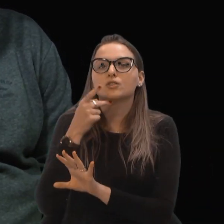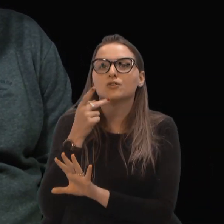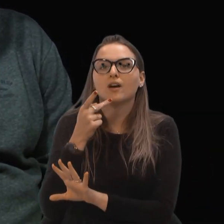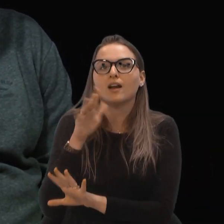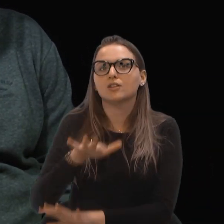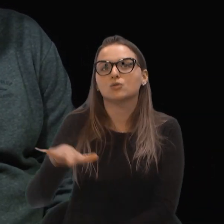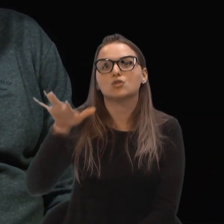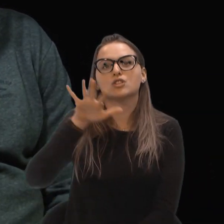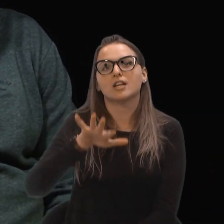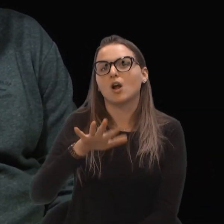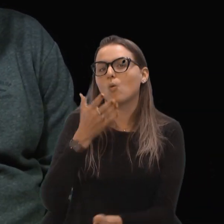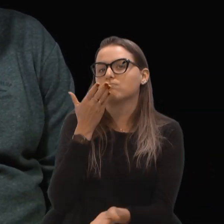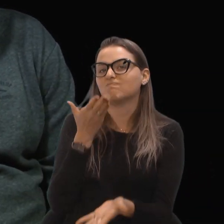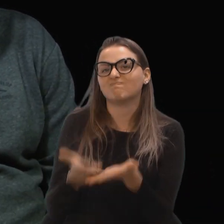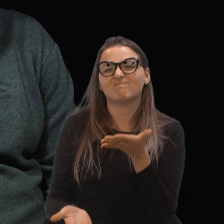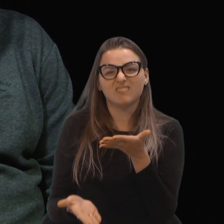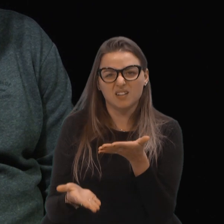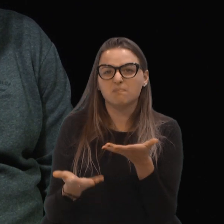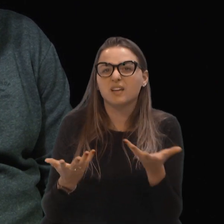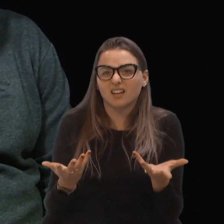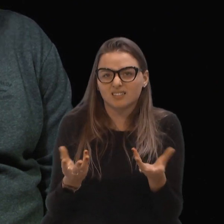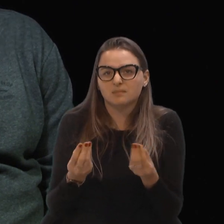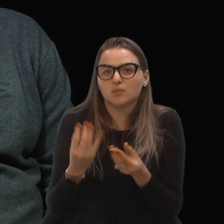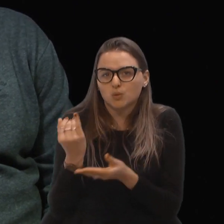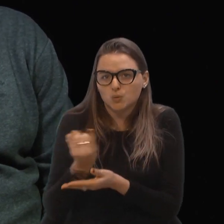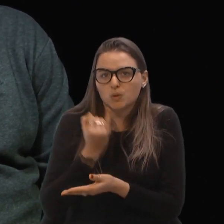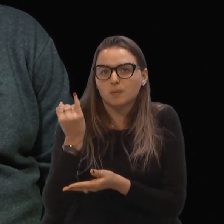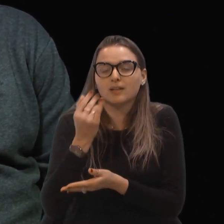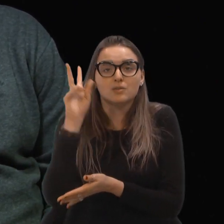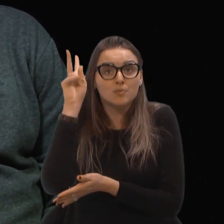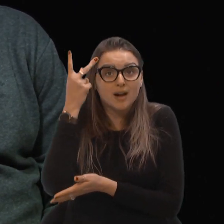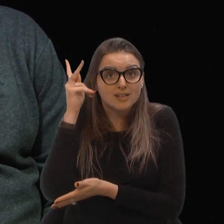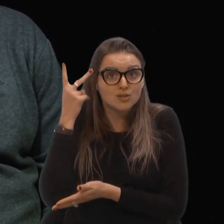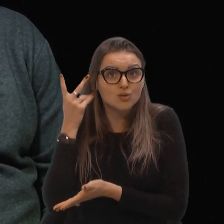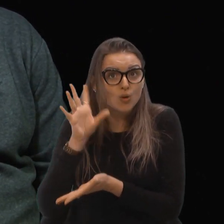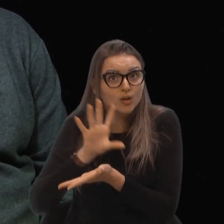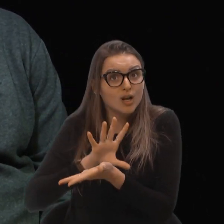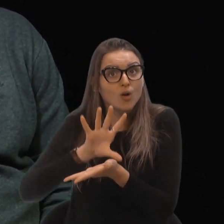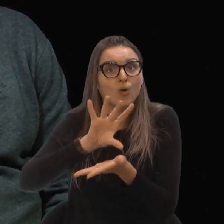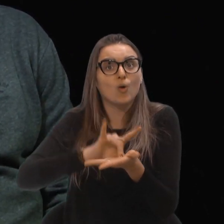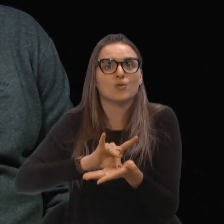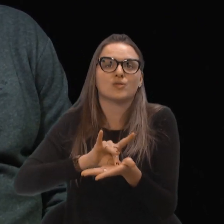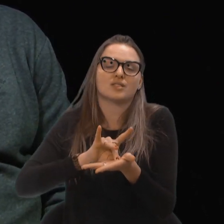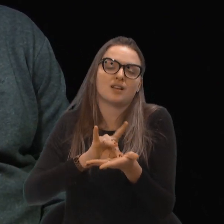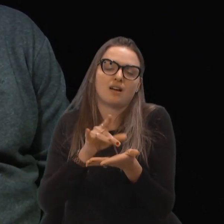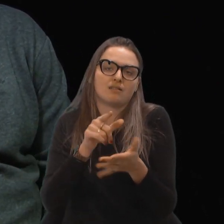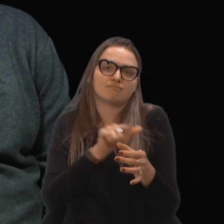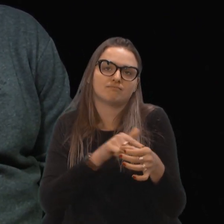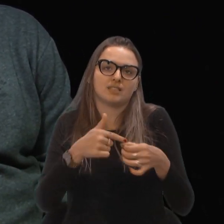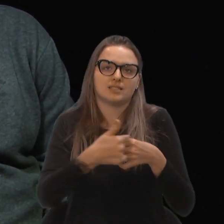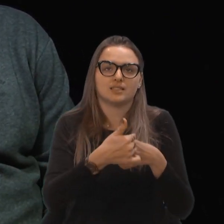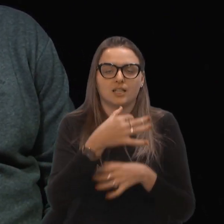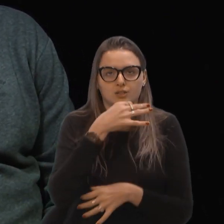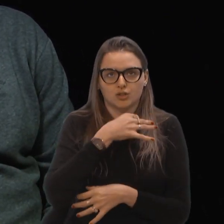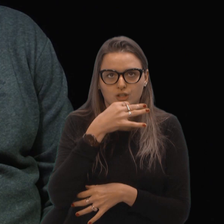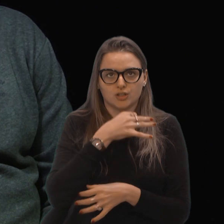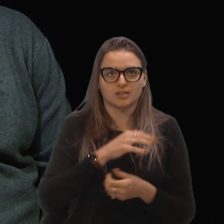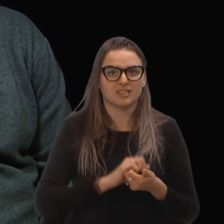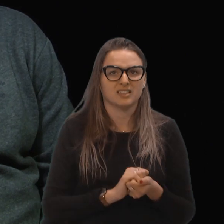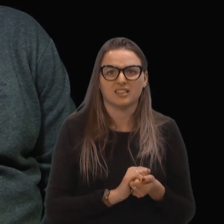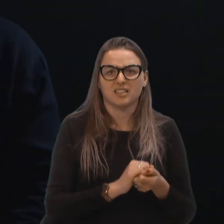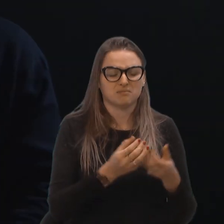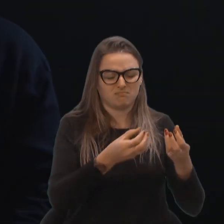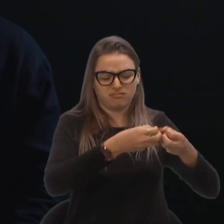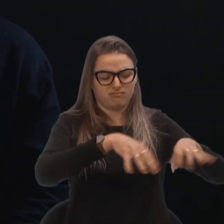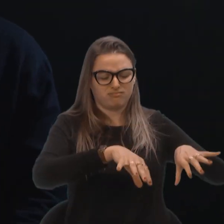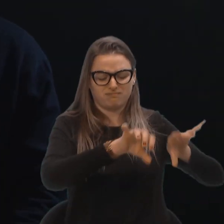em termos gerais é que foi uma perda muito grande para a história oficial do município de Caxias do